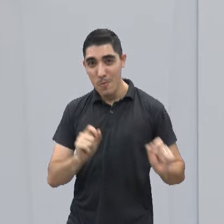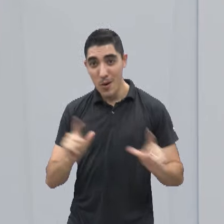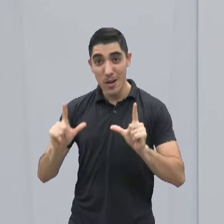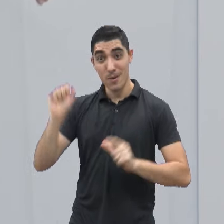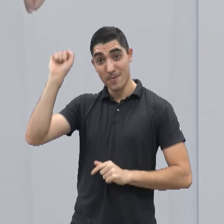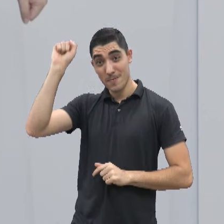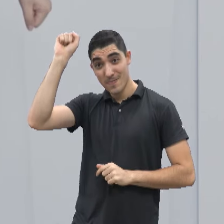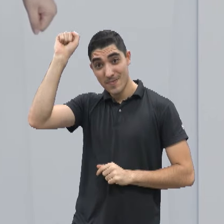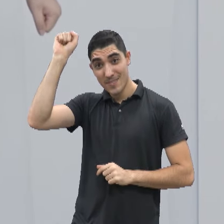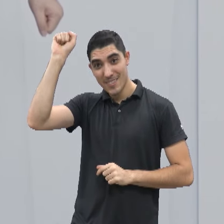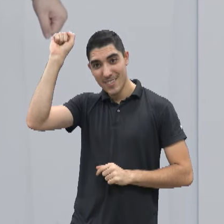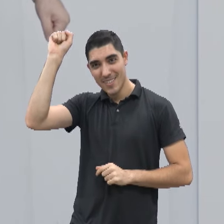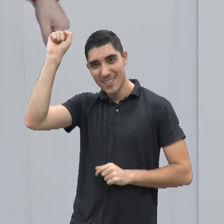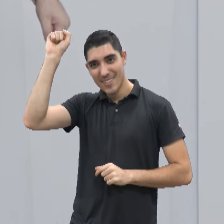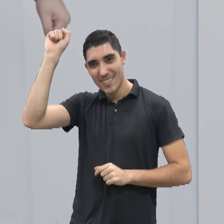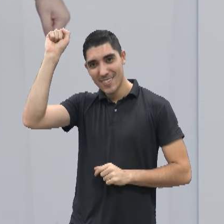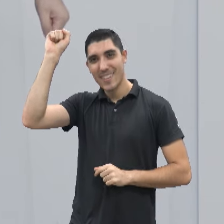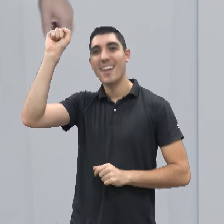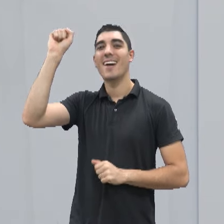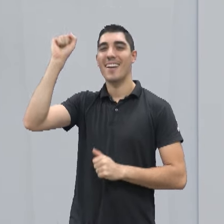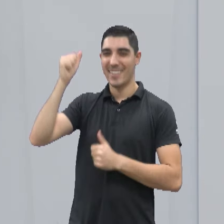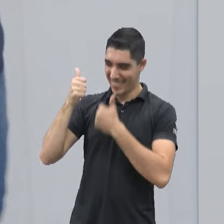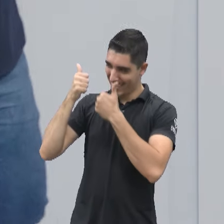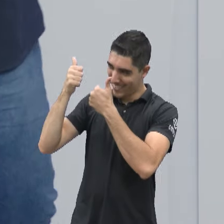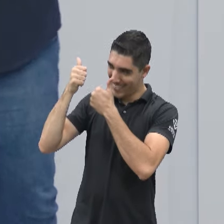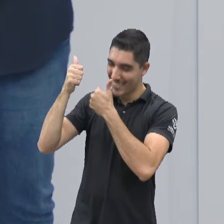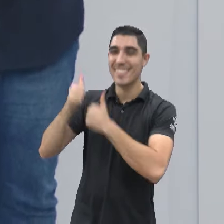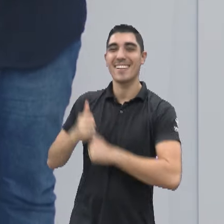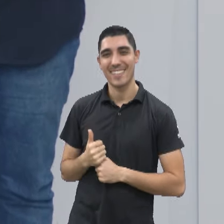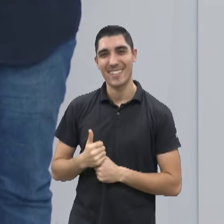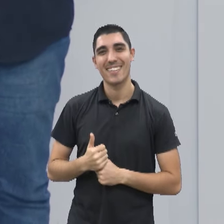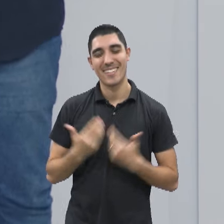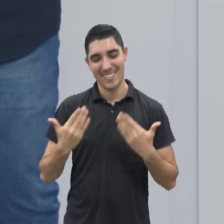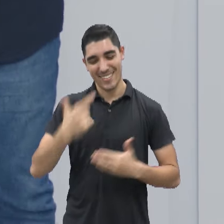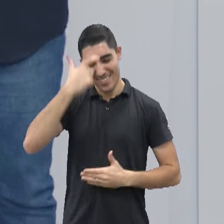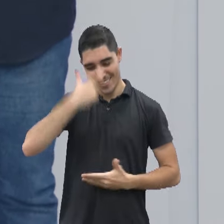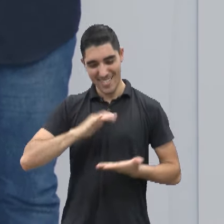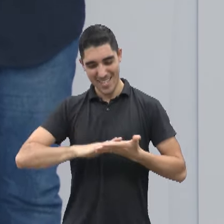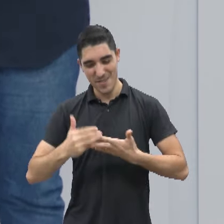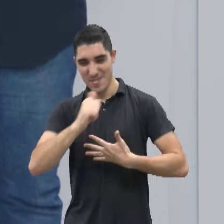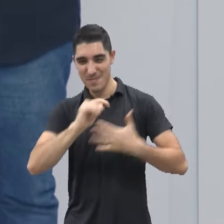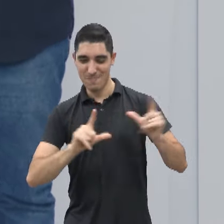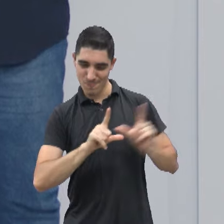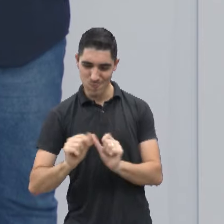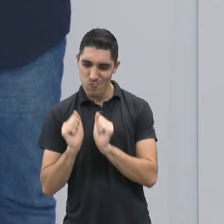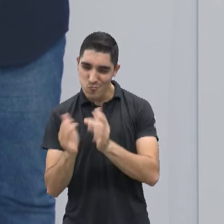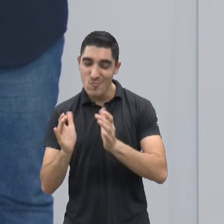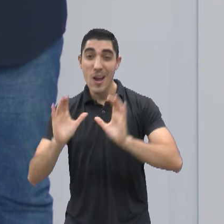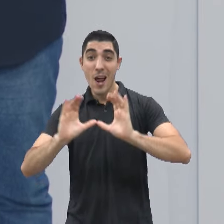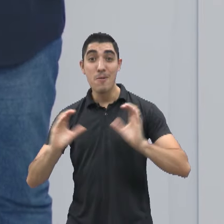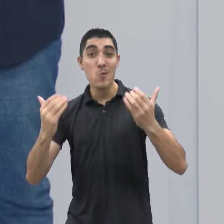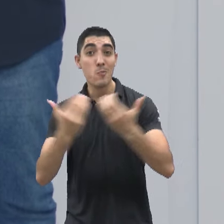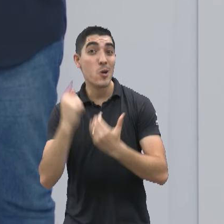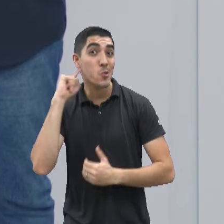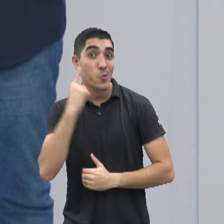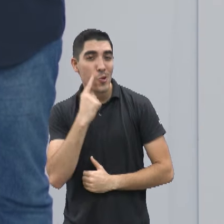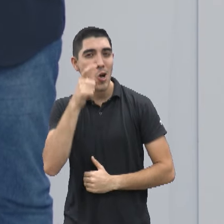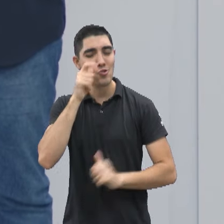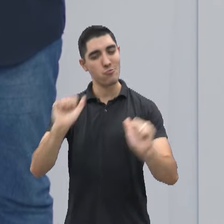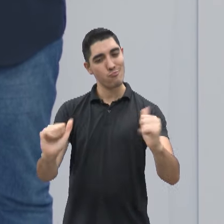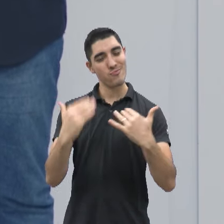diferente aqui, é mais curtinho aqui. Aí, o nosso soquinho aqui, beleza? Luizão, gente da melhor qualidade. Luizão sempre levando a informação